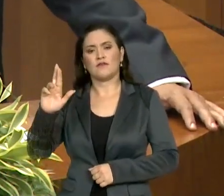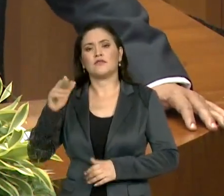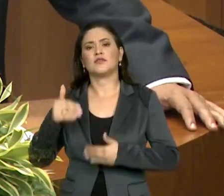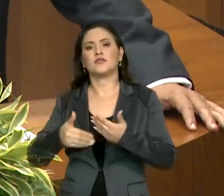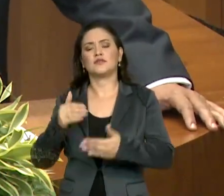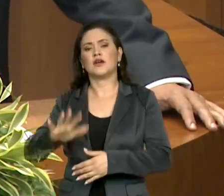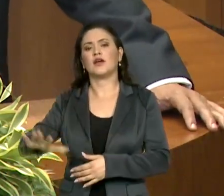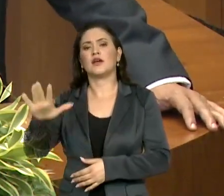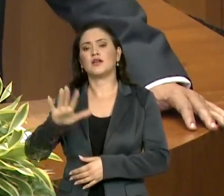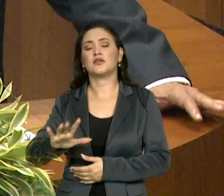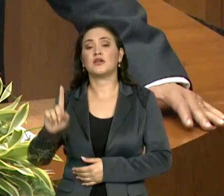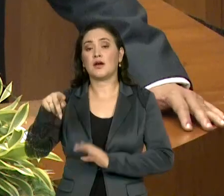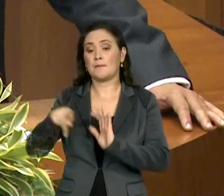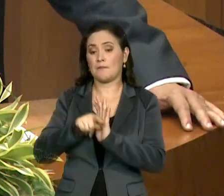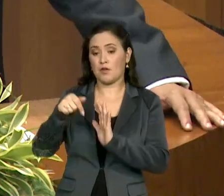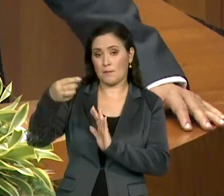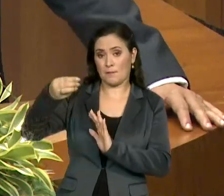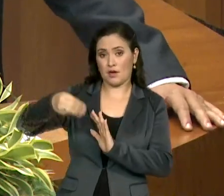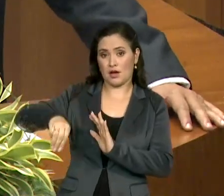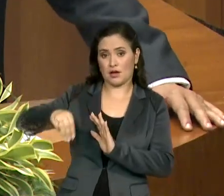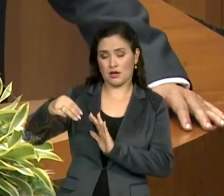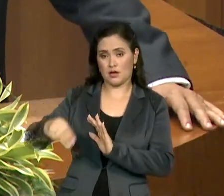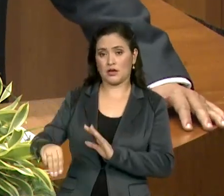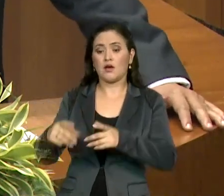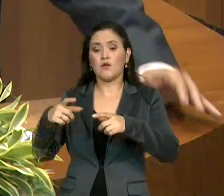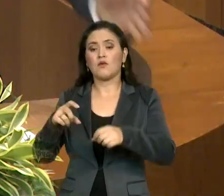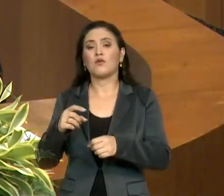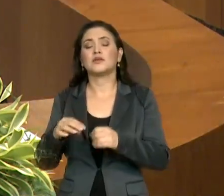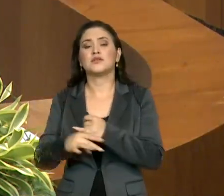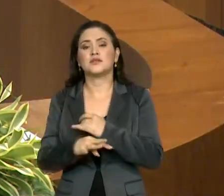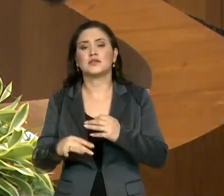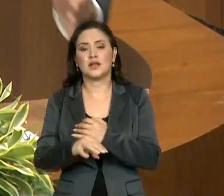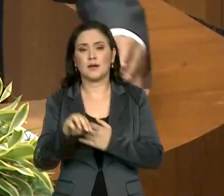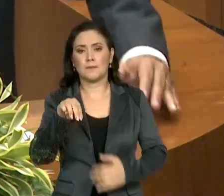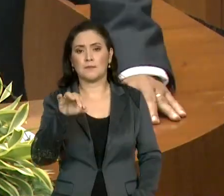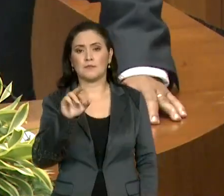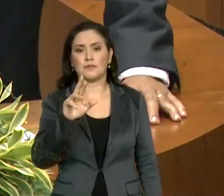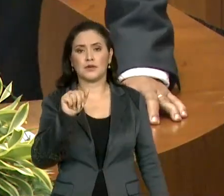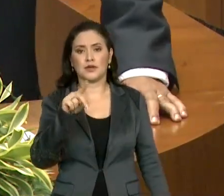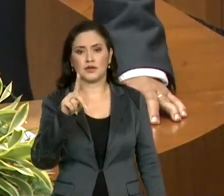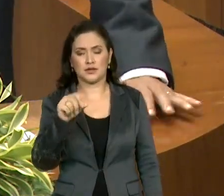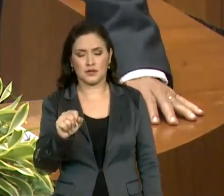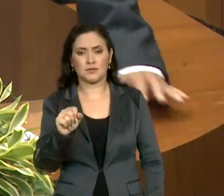meu querido amigo Marcos Bonfim, que já inclusive se encontra. E aqui no hall de